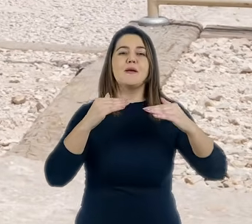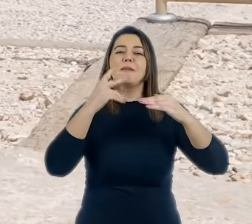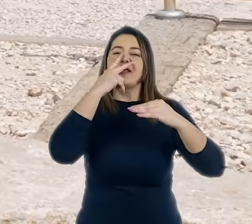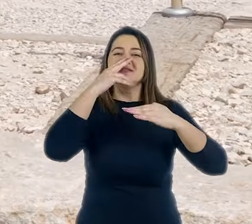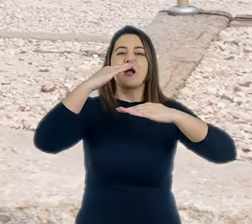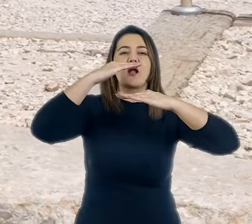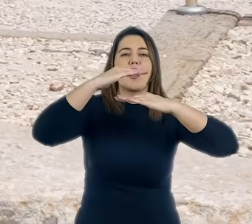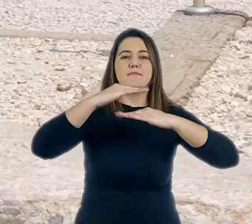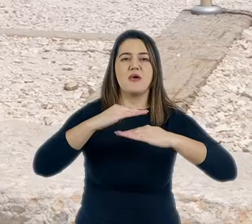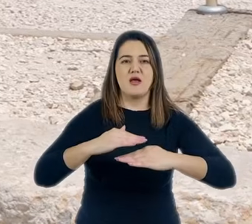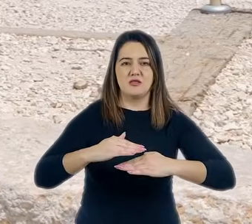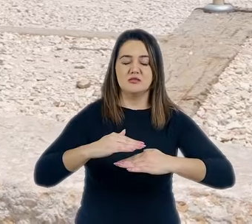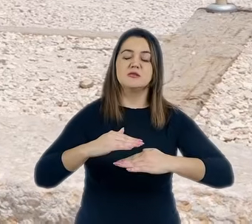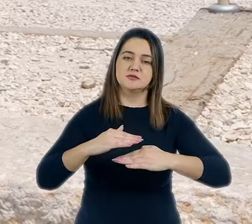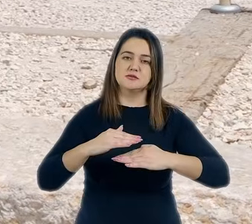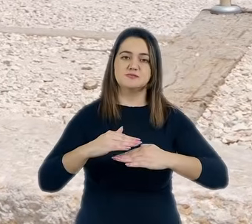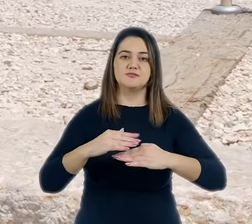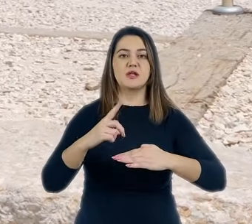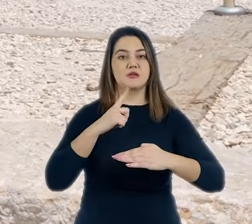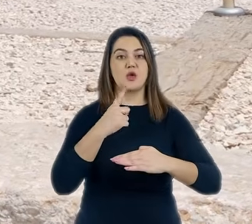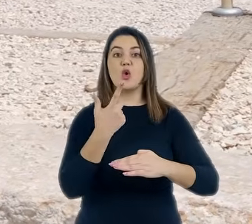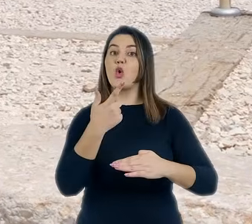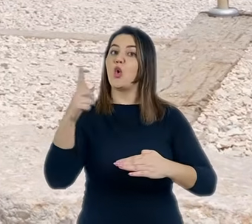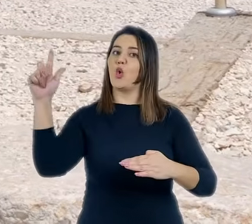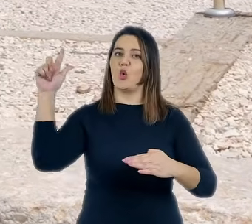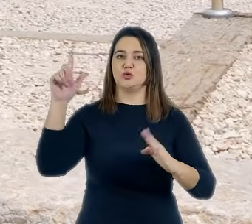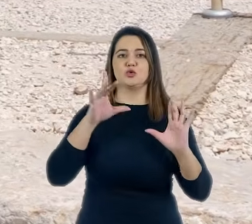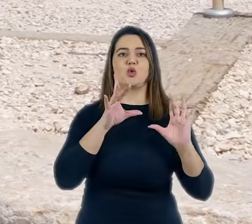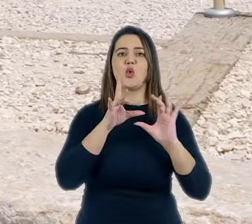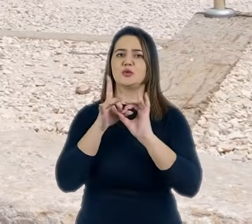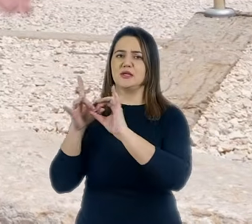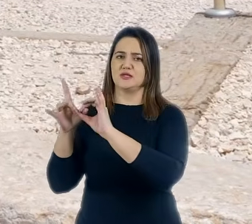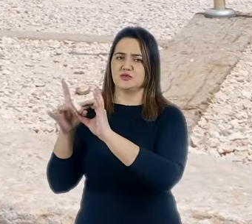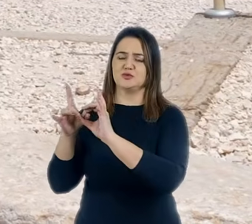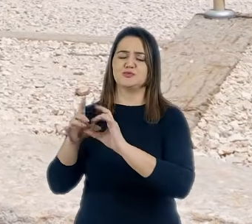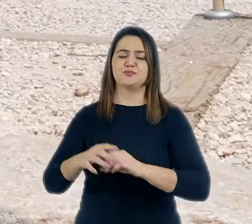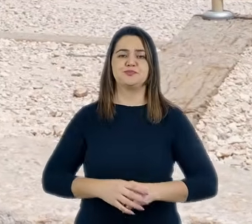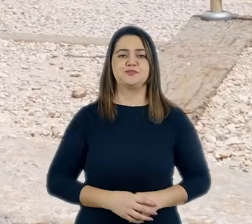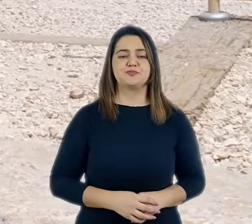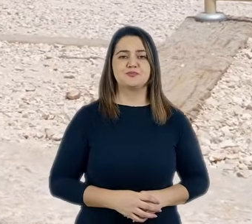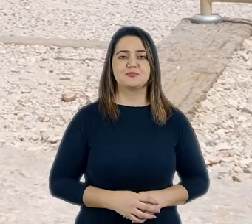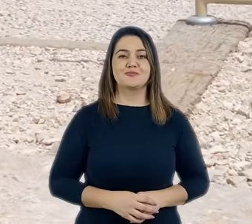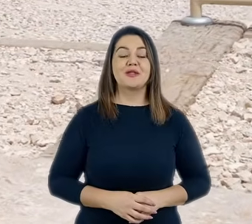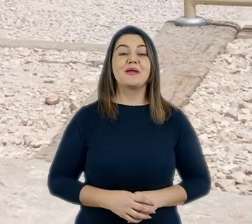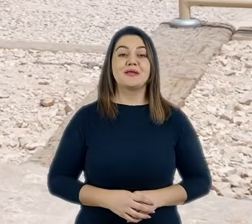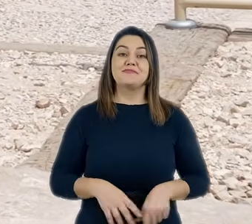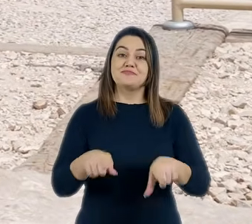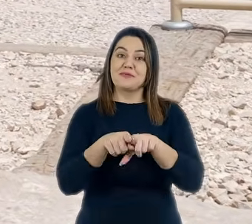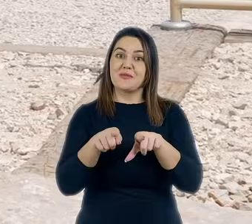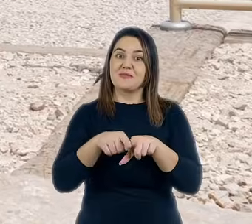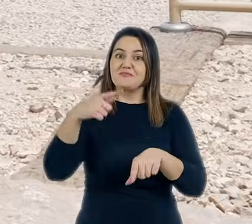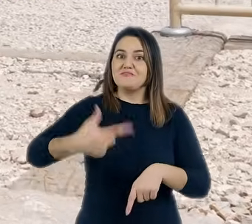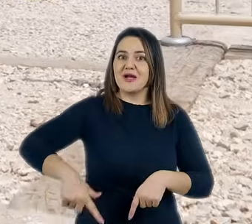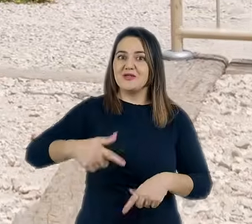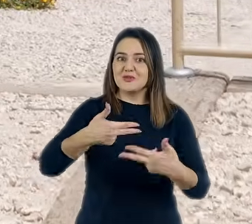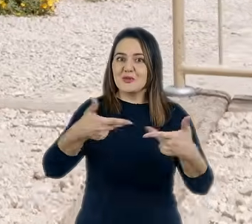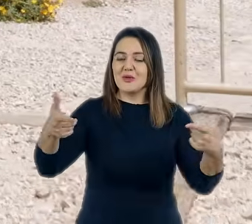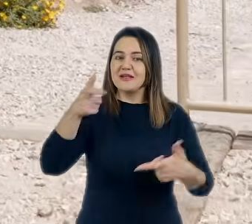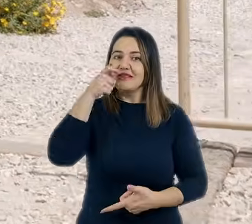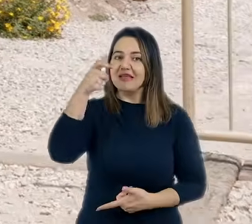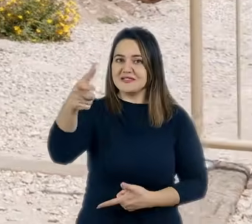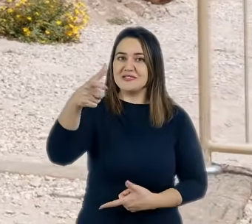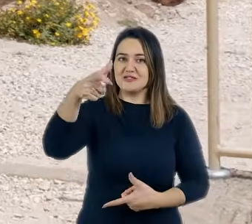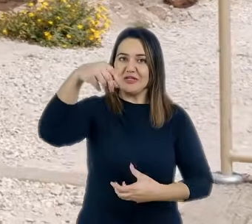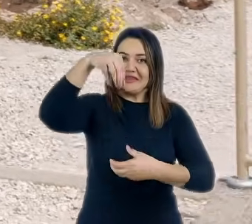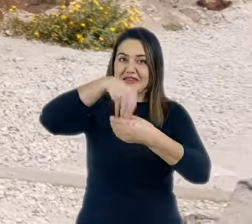antiga. Abaixo desse piso haveria então um outro contexto mais antigo ainda. Mas eu tenho coisas interessantes para mostrar para